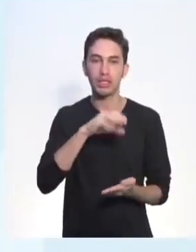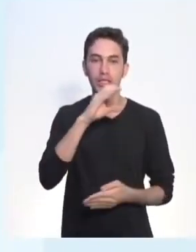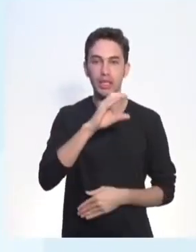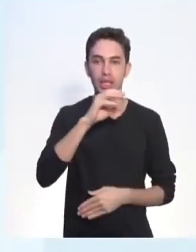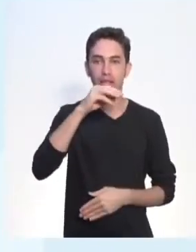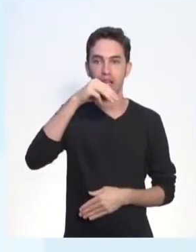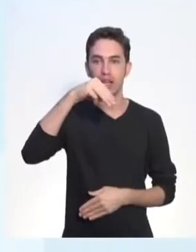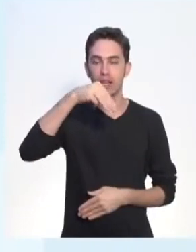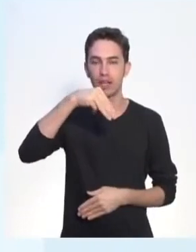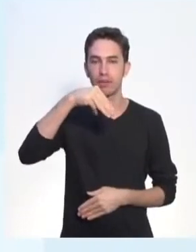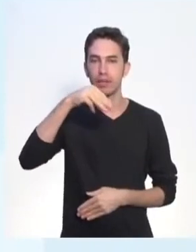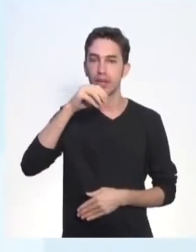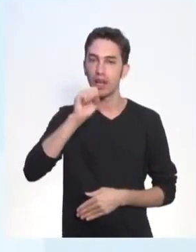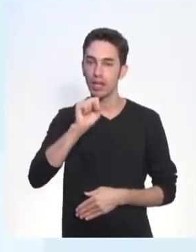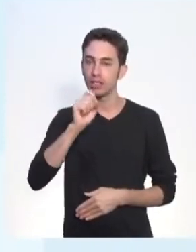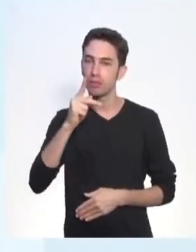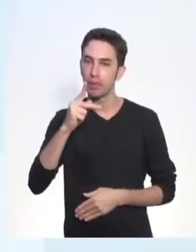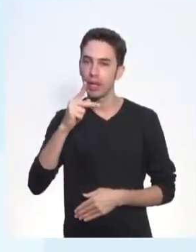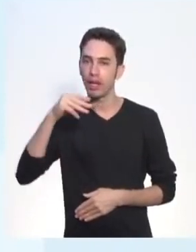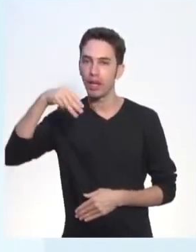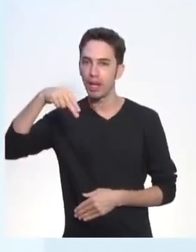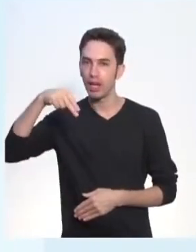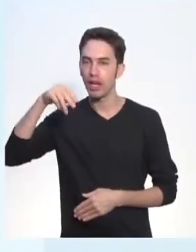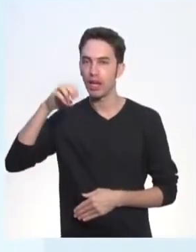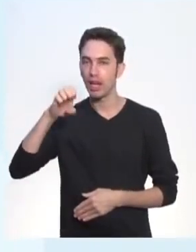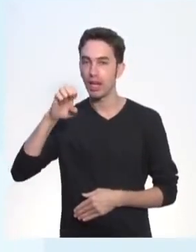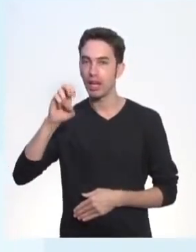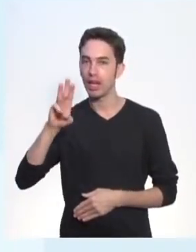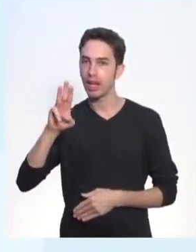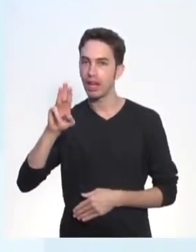News, tá? A gente pôs o mais fácil possível.